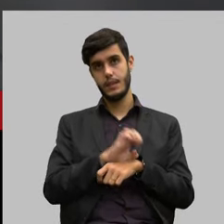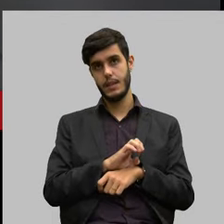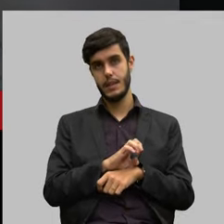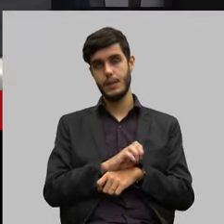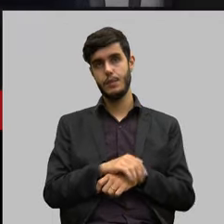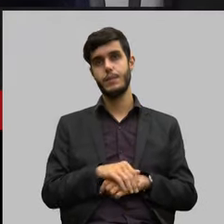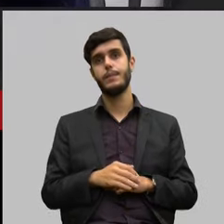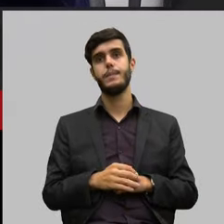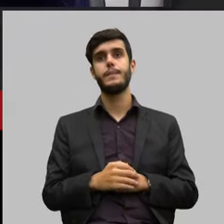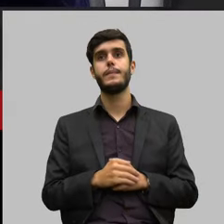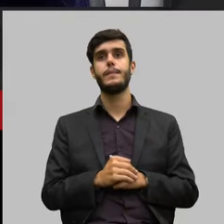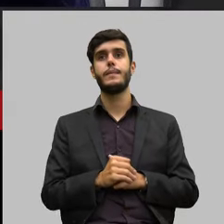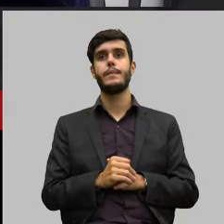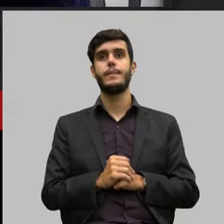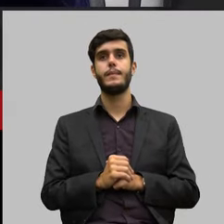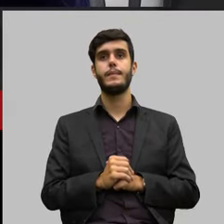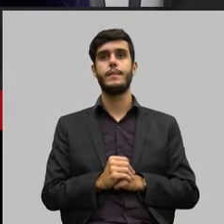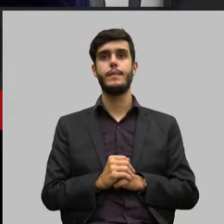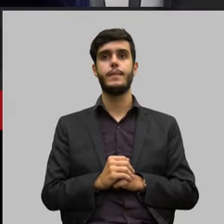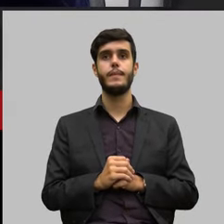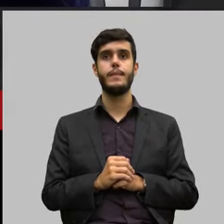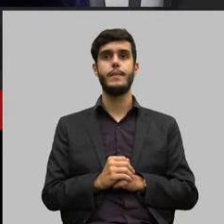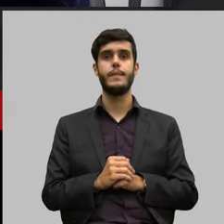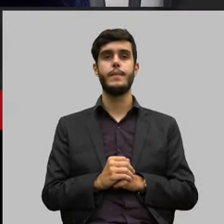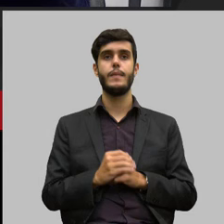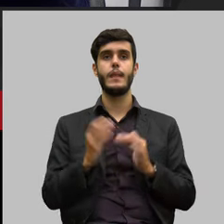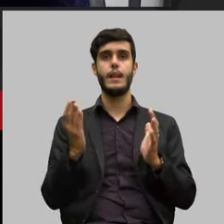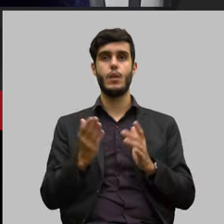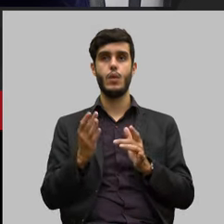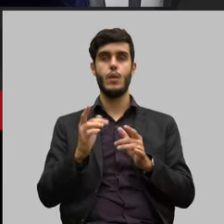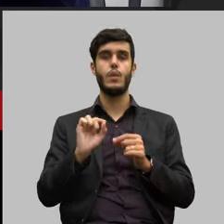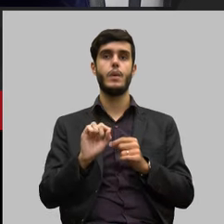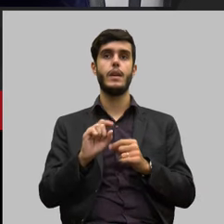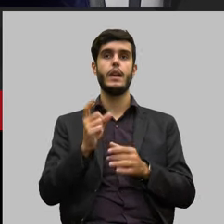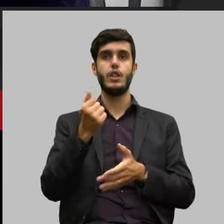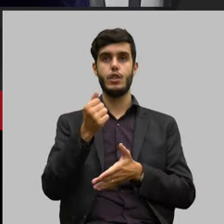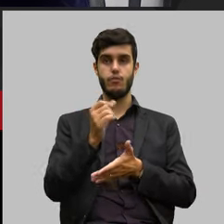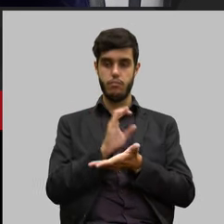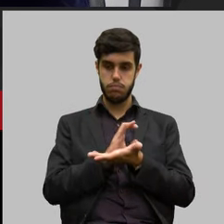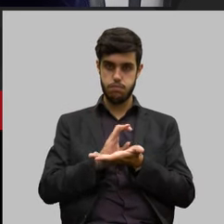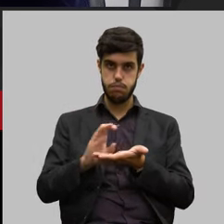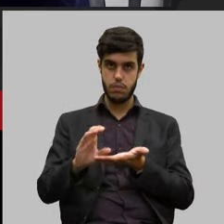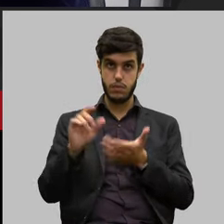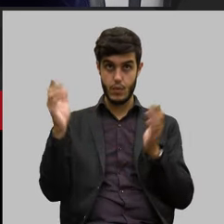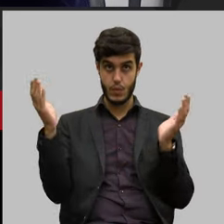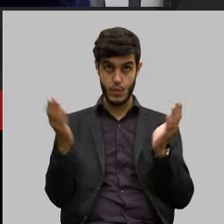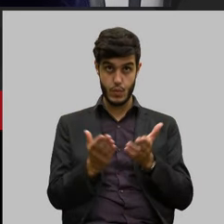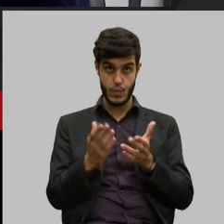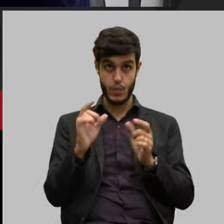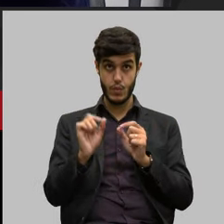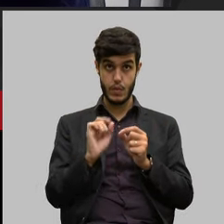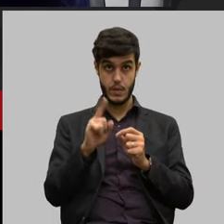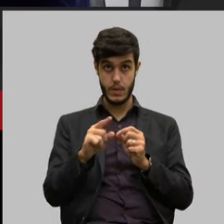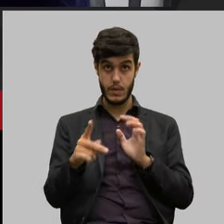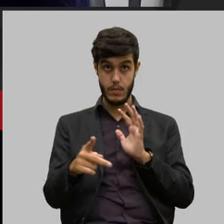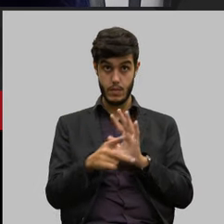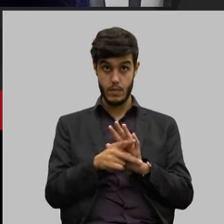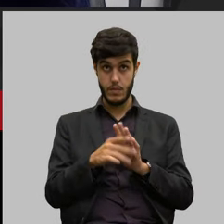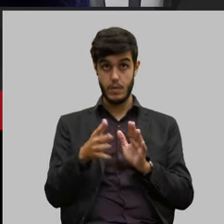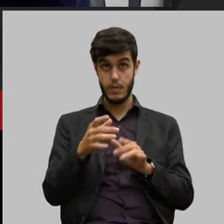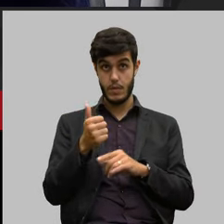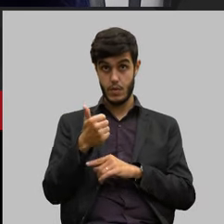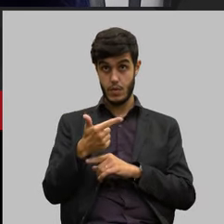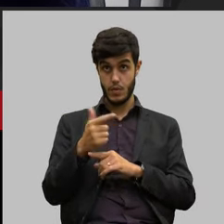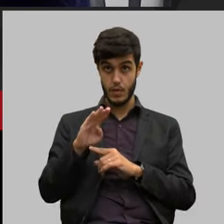a dimensão do fluxo do pagamento da dívida cheia do Estado de Minas Gerais hoje Seria algo próximo de 12